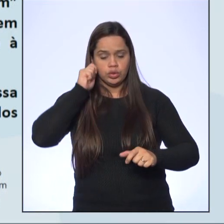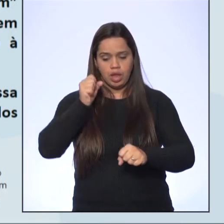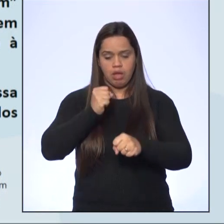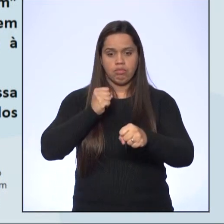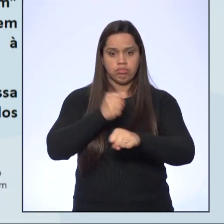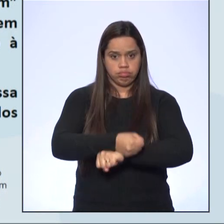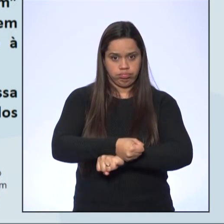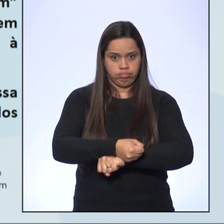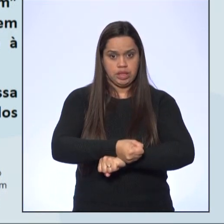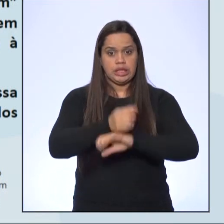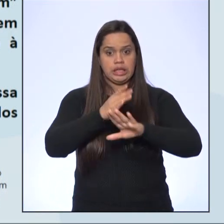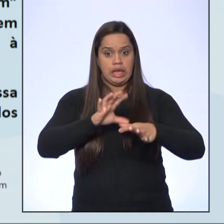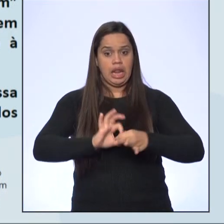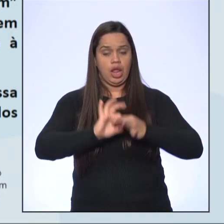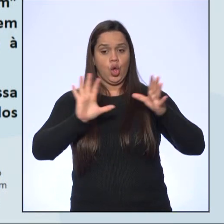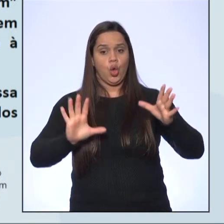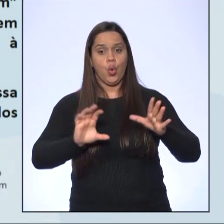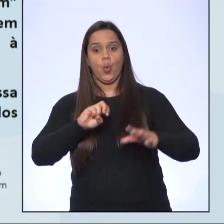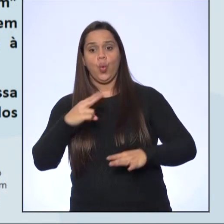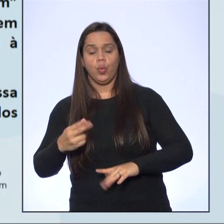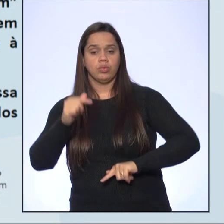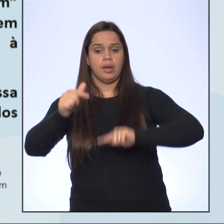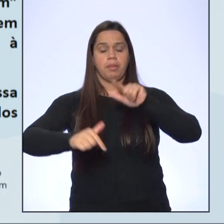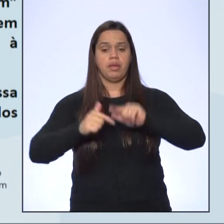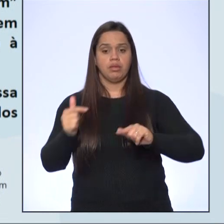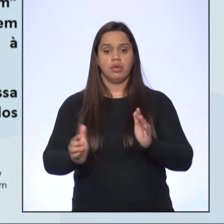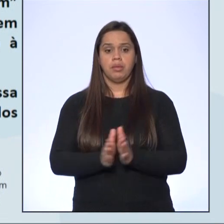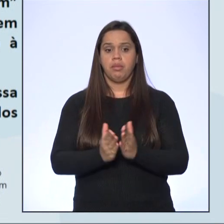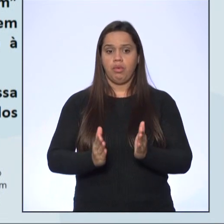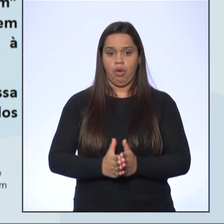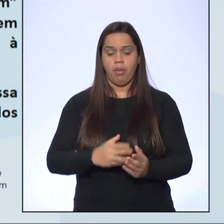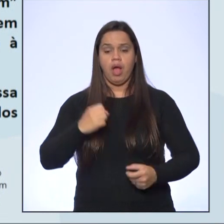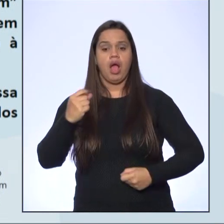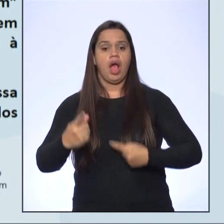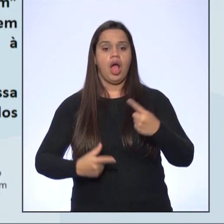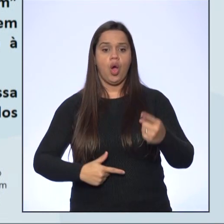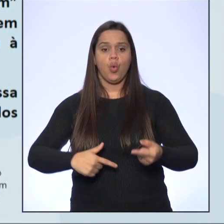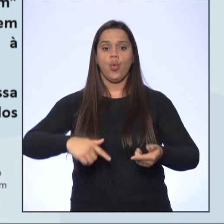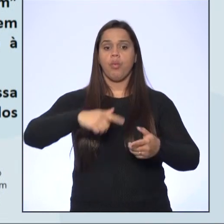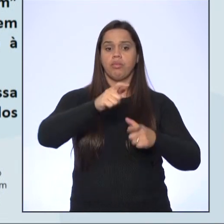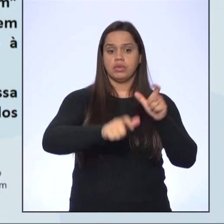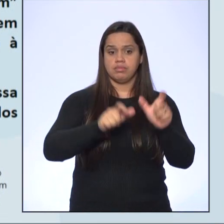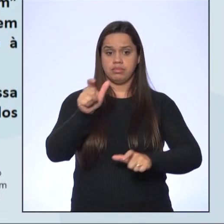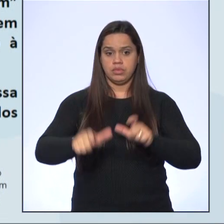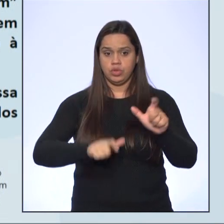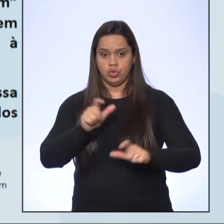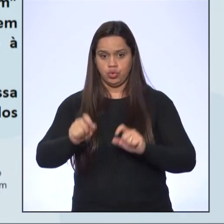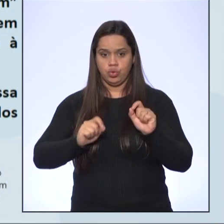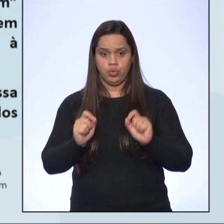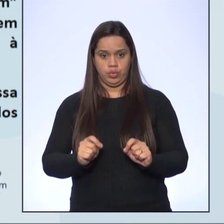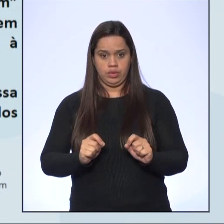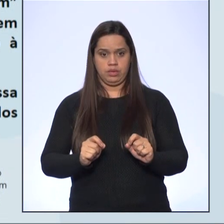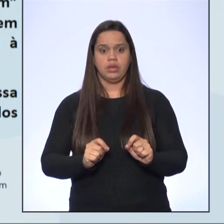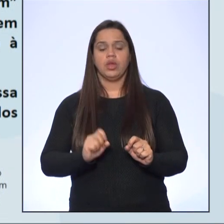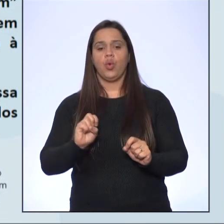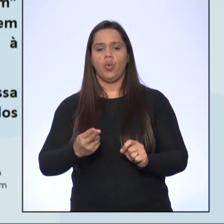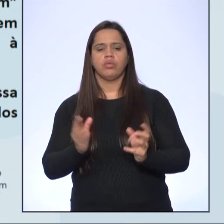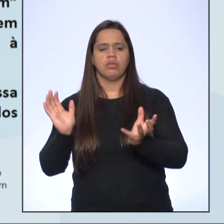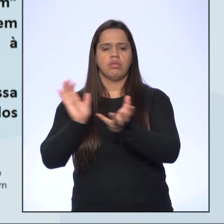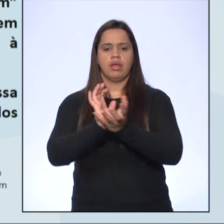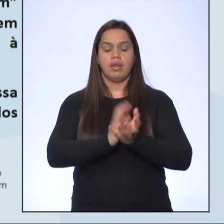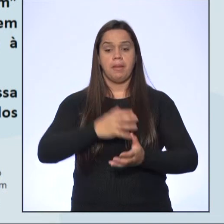e alguns membros das elites brancas liberais, a Revolta dos Búzios teve o seu estopim no dia 12